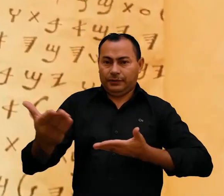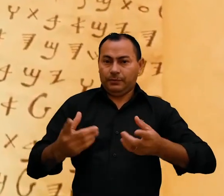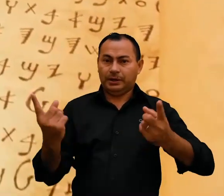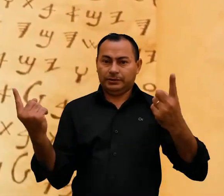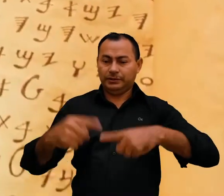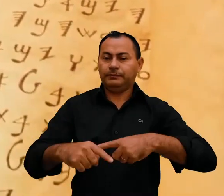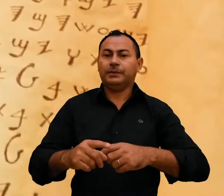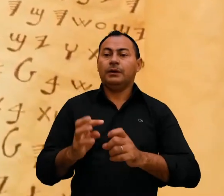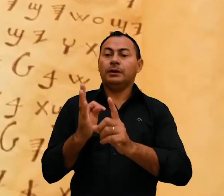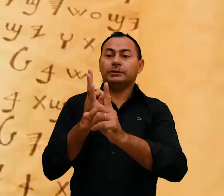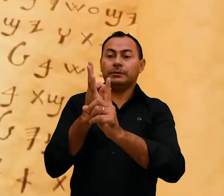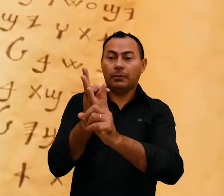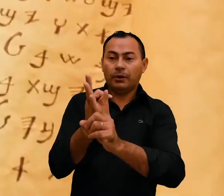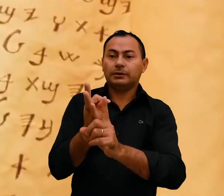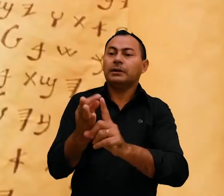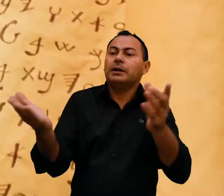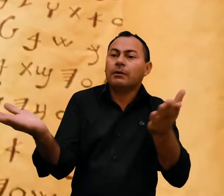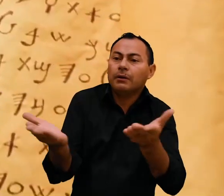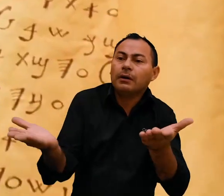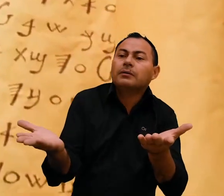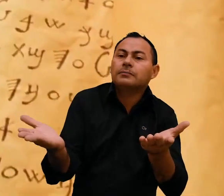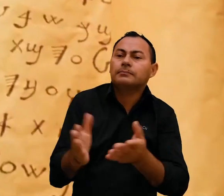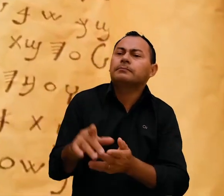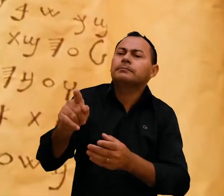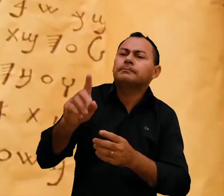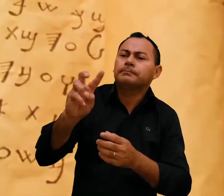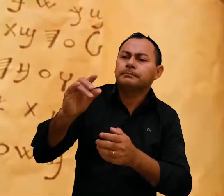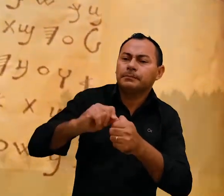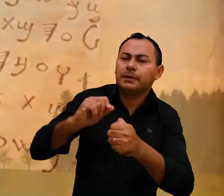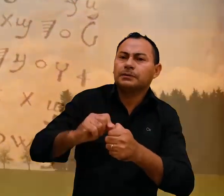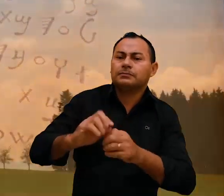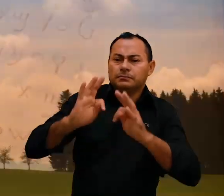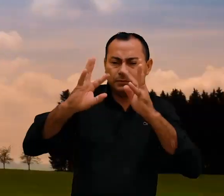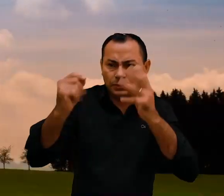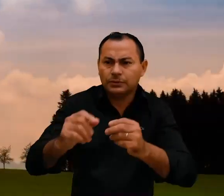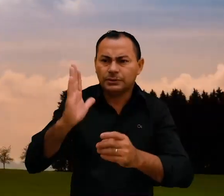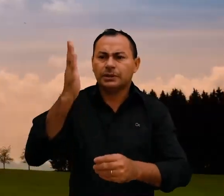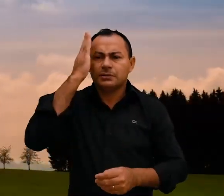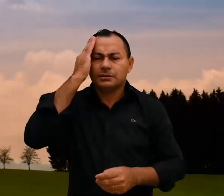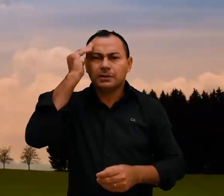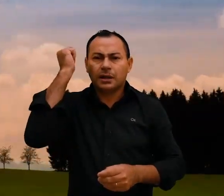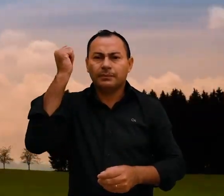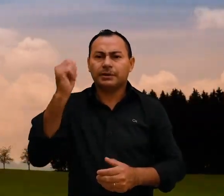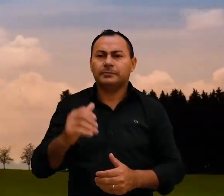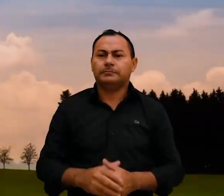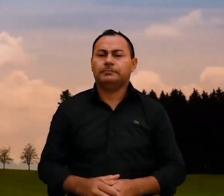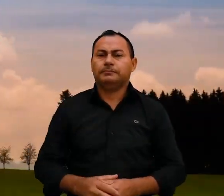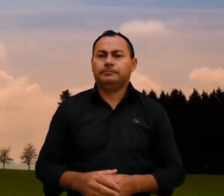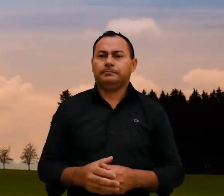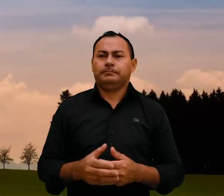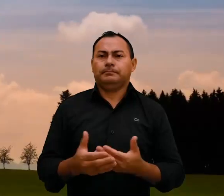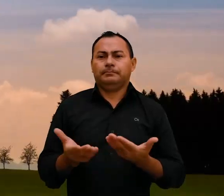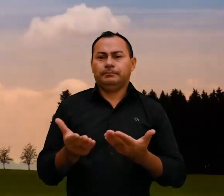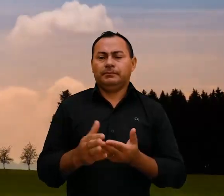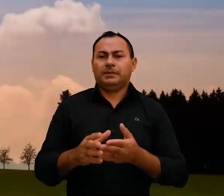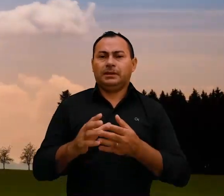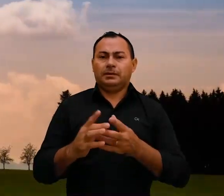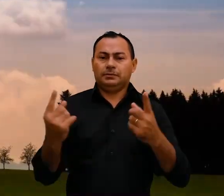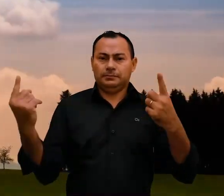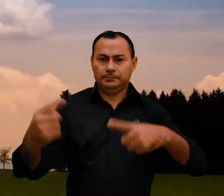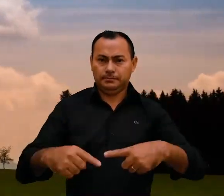desafio Oi Timóteo e agora o que você vai fazer com tudo que já sabe